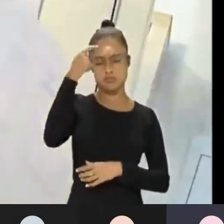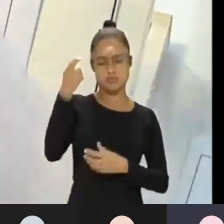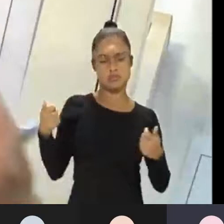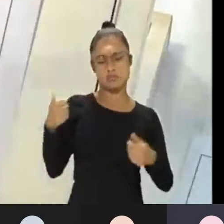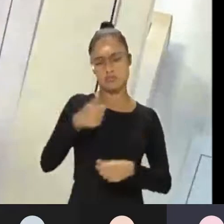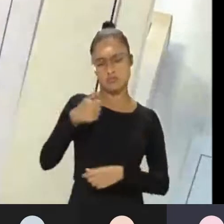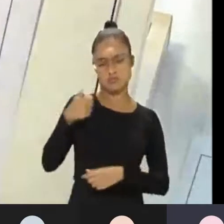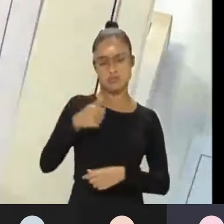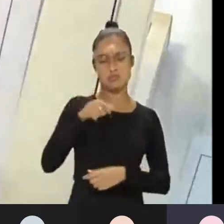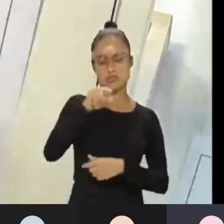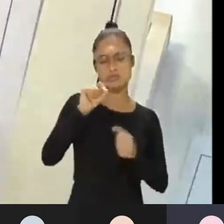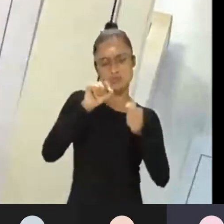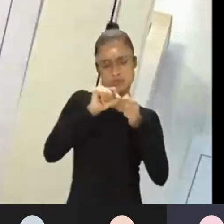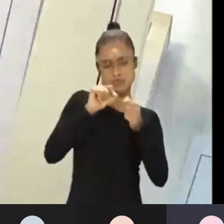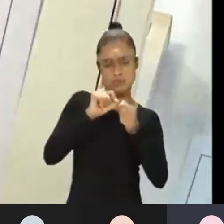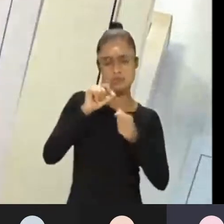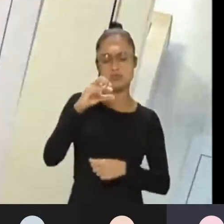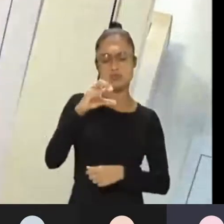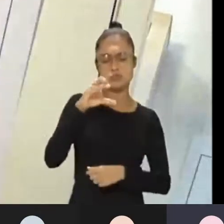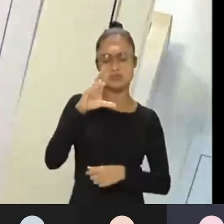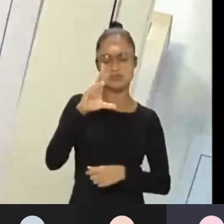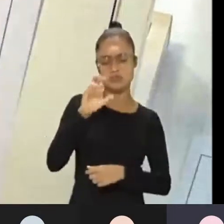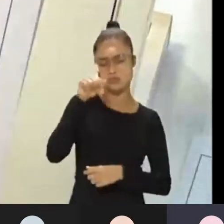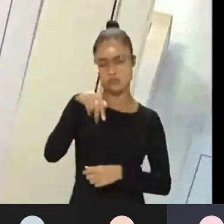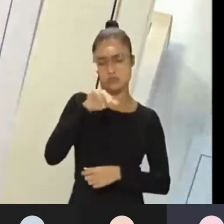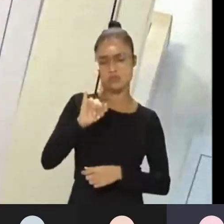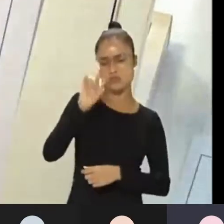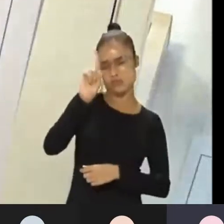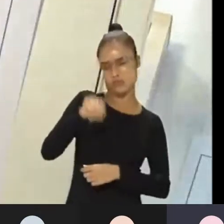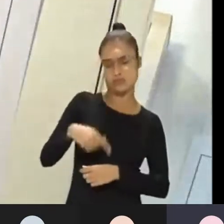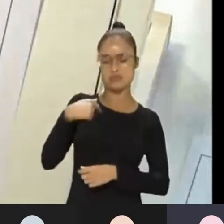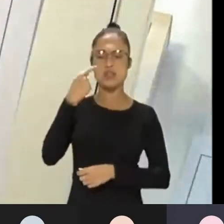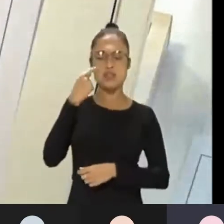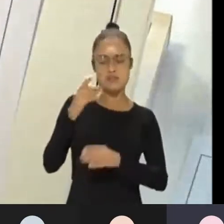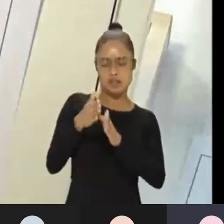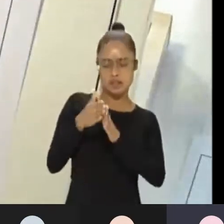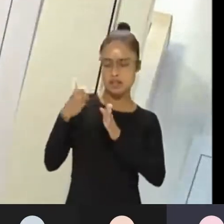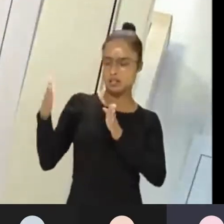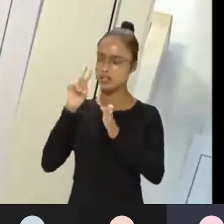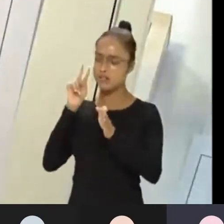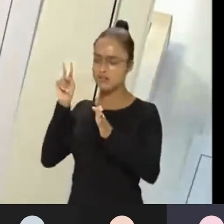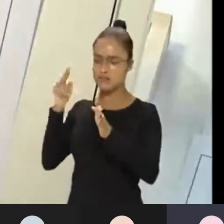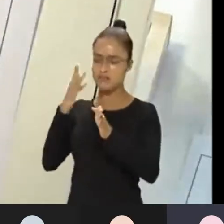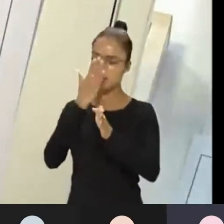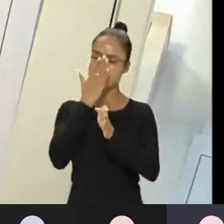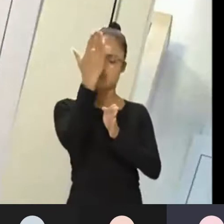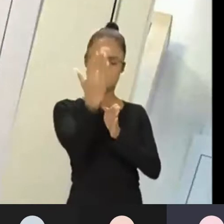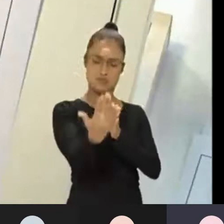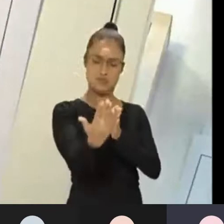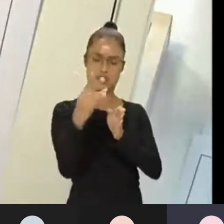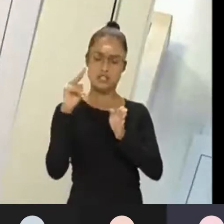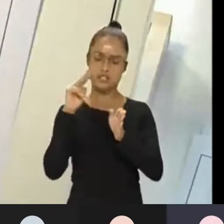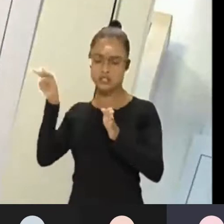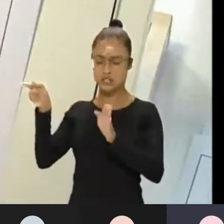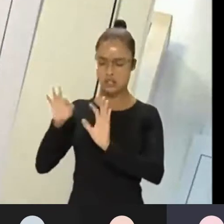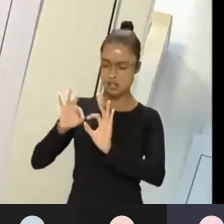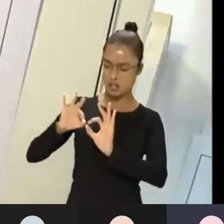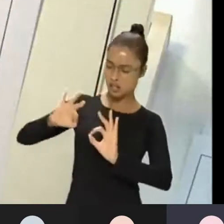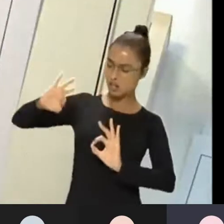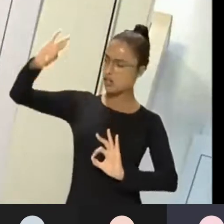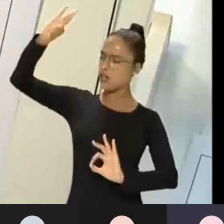primeiro você fazia no croquis a vista frontal, depois você fazia linhas de prolongamento para você pegar e